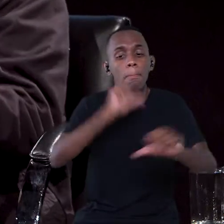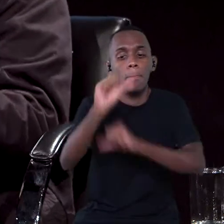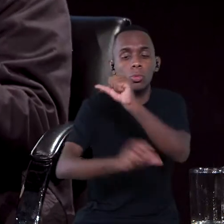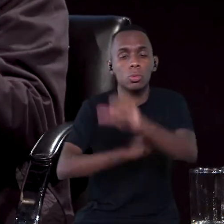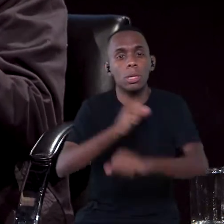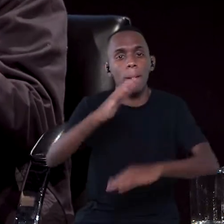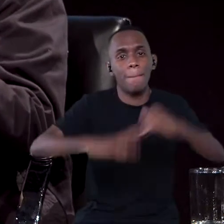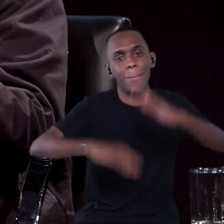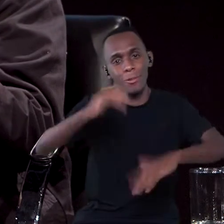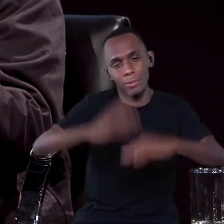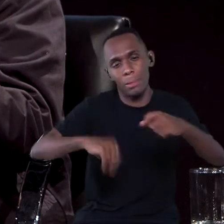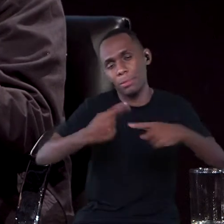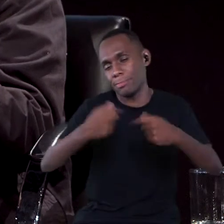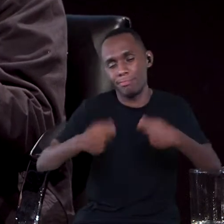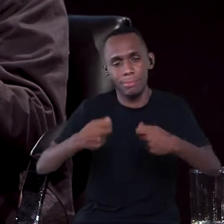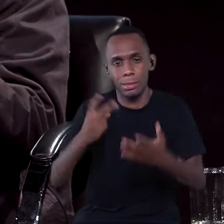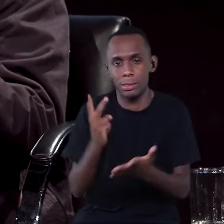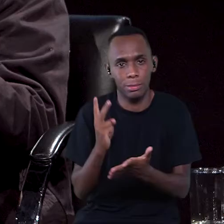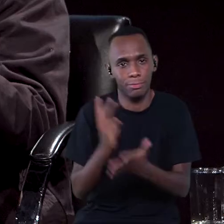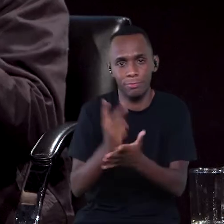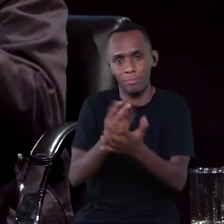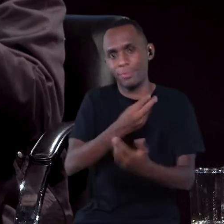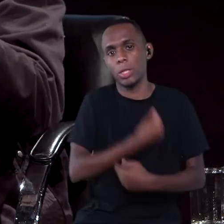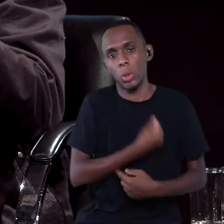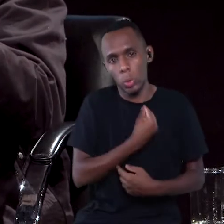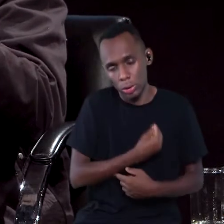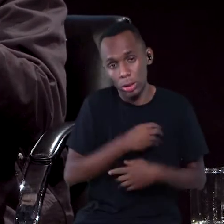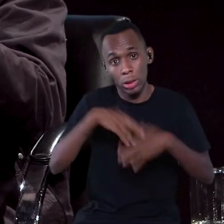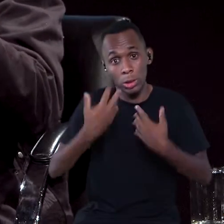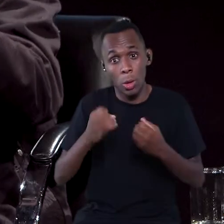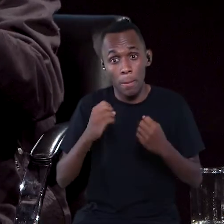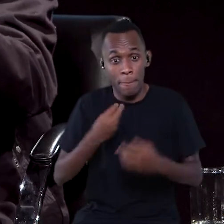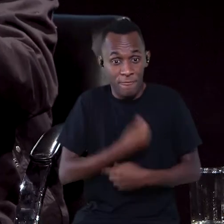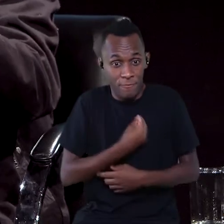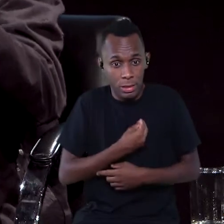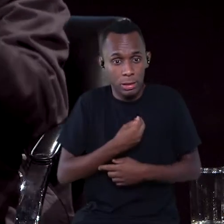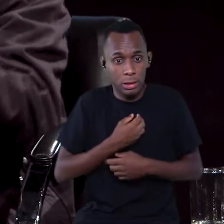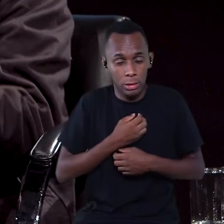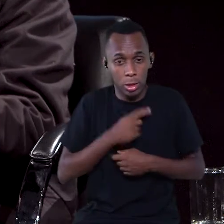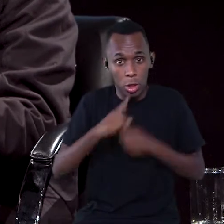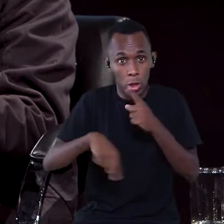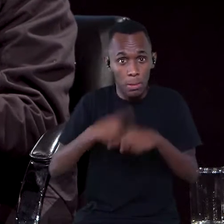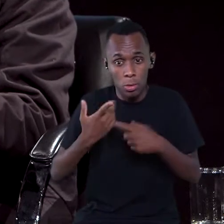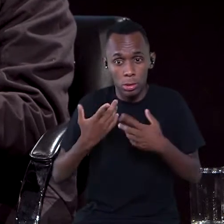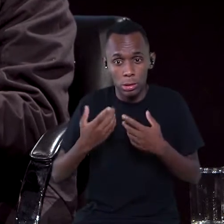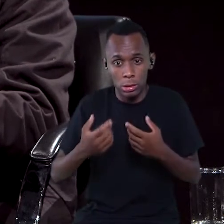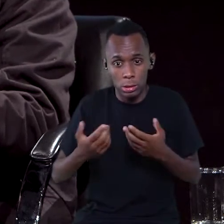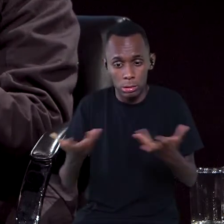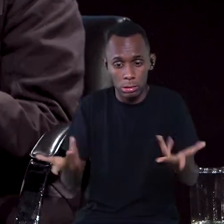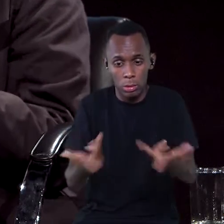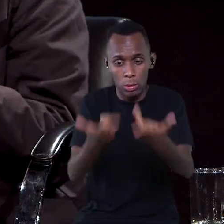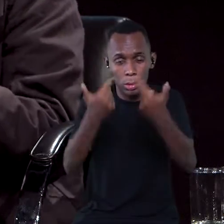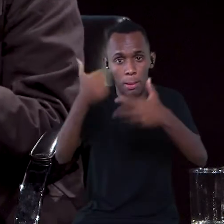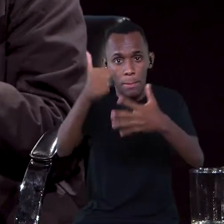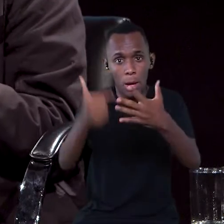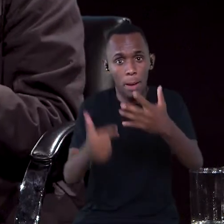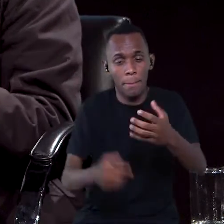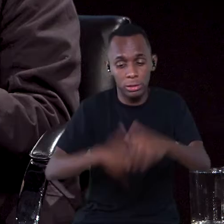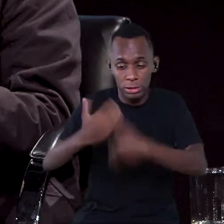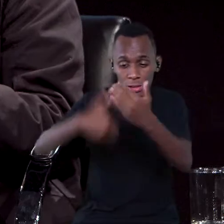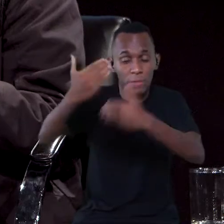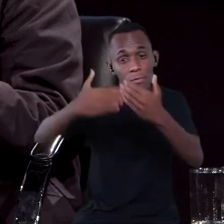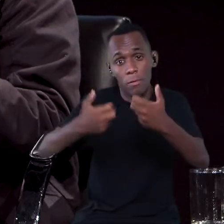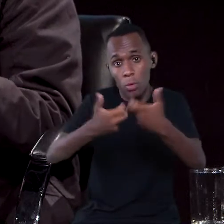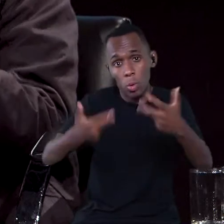em função da própria necessidade de sobrevivência, desperta no sujeito capacidades e competências que ele não tinha. Então, você tem artistas que